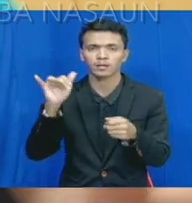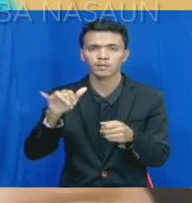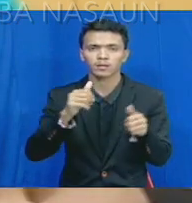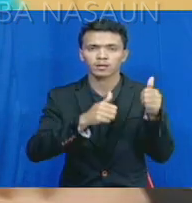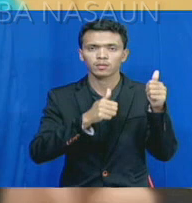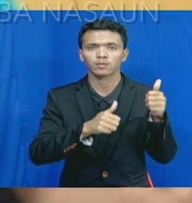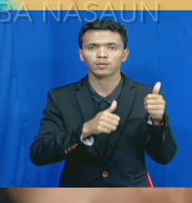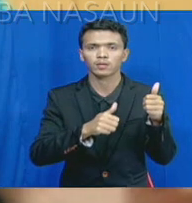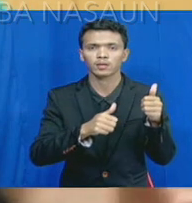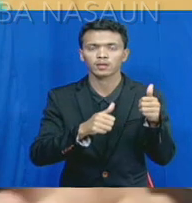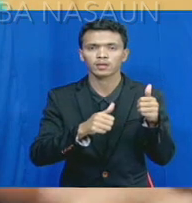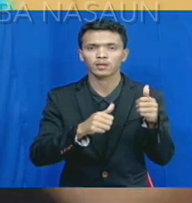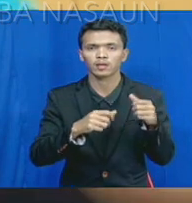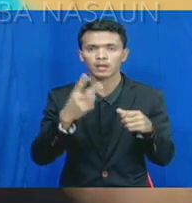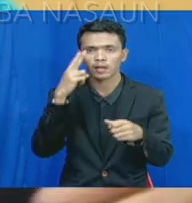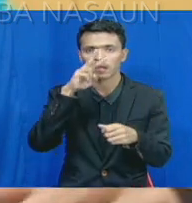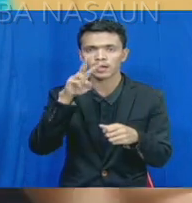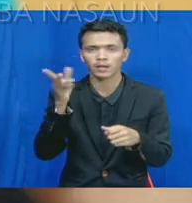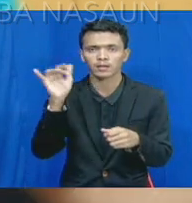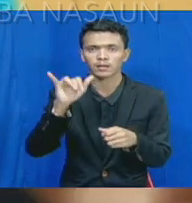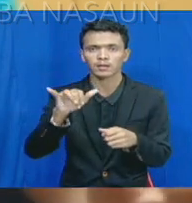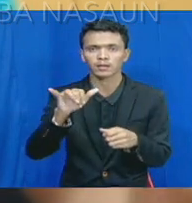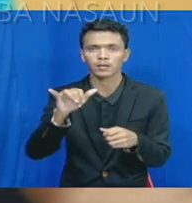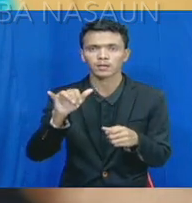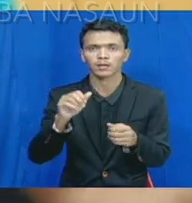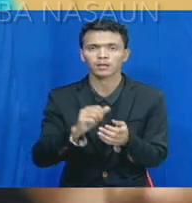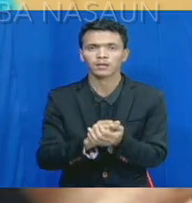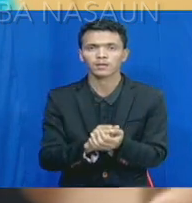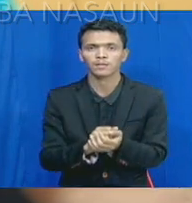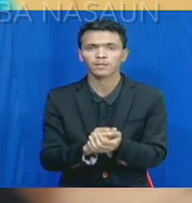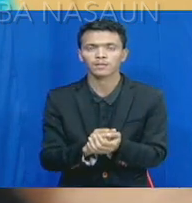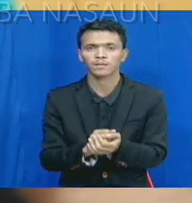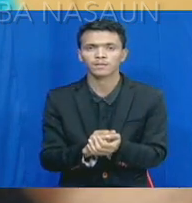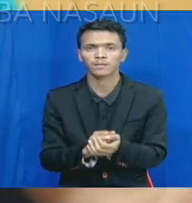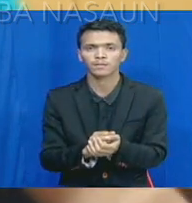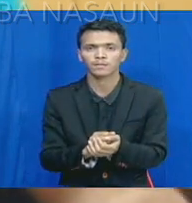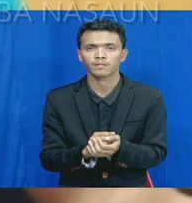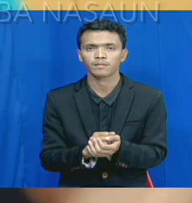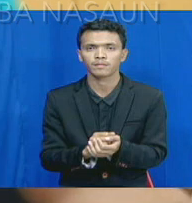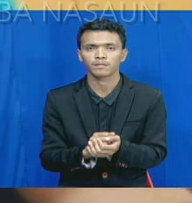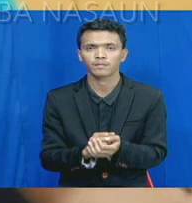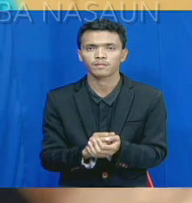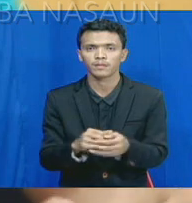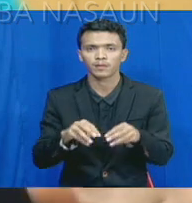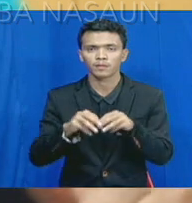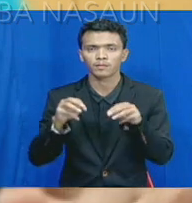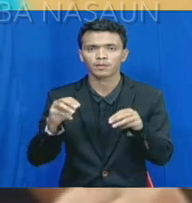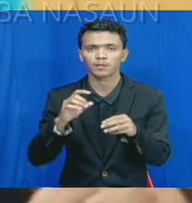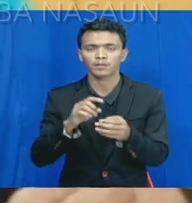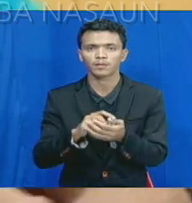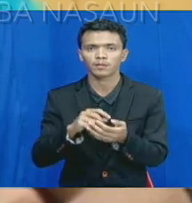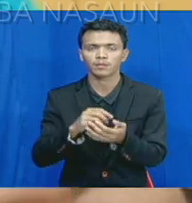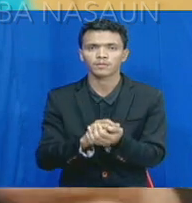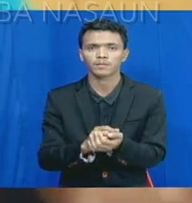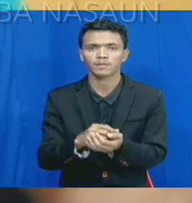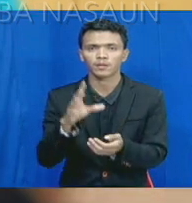tuiri tecnicamente ame hare katak sira be lao 24 horas antau ame aplica aquelas metro contador ba sira